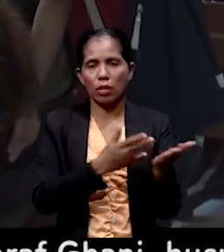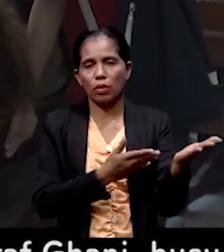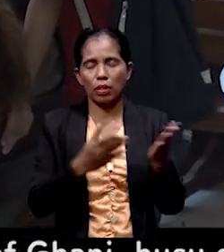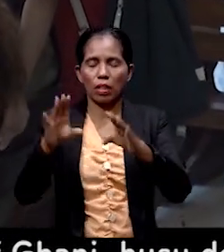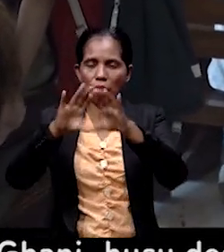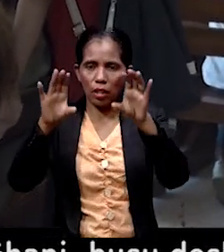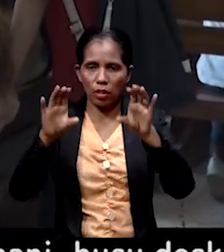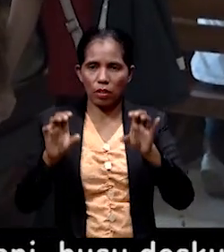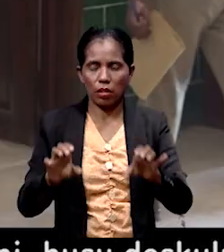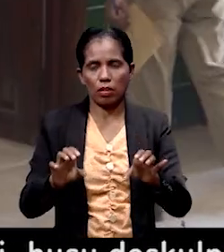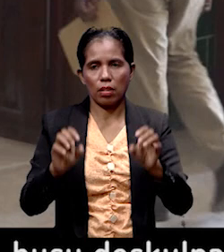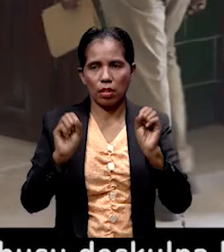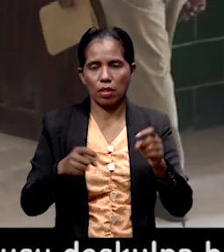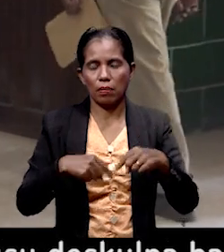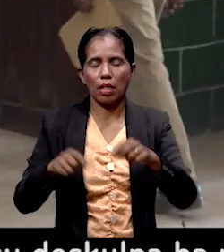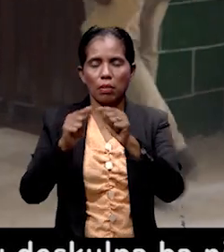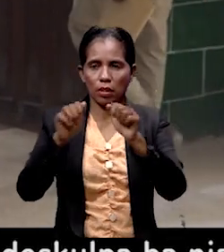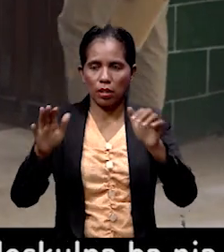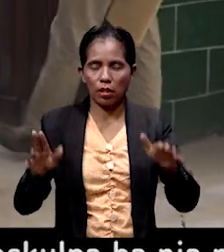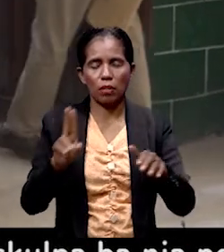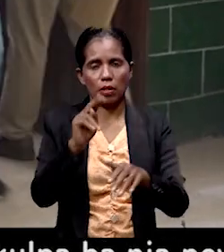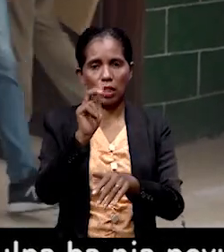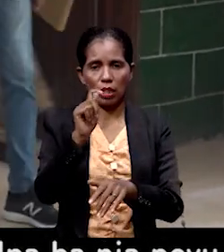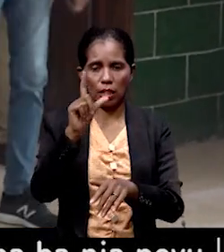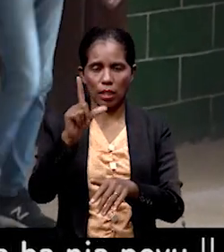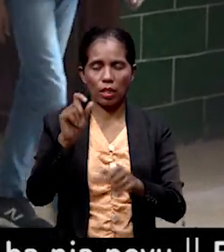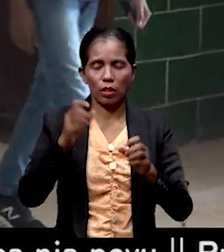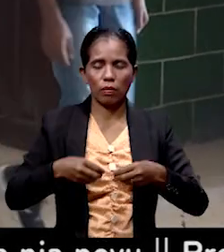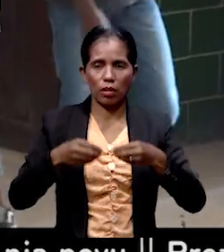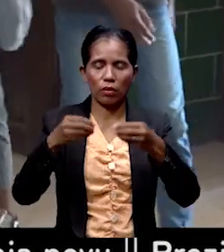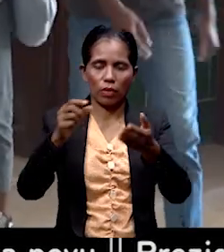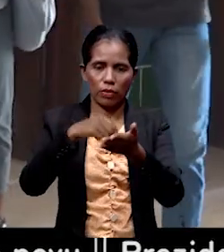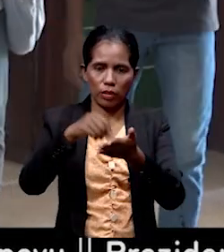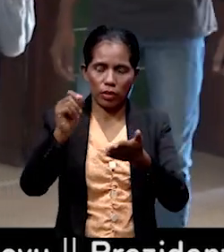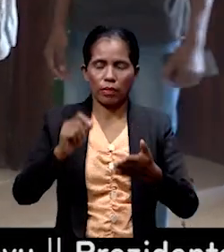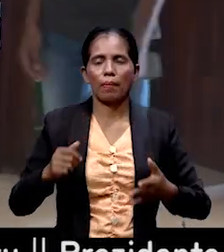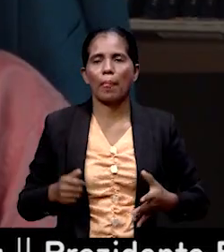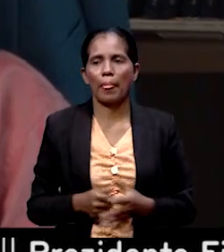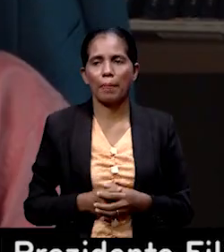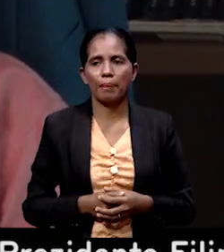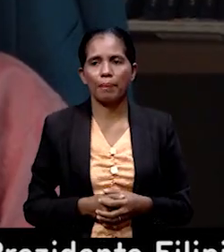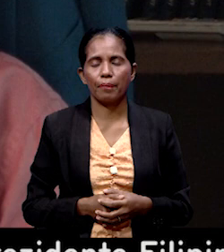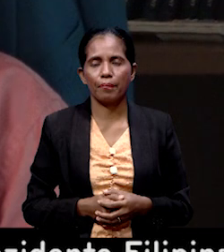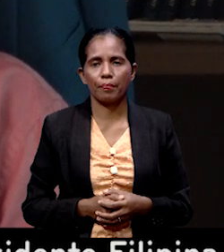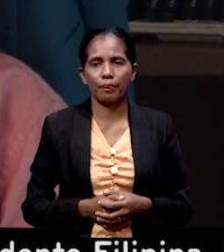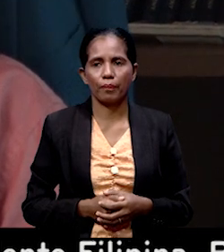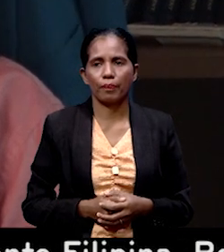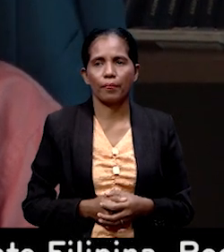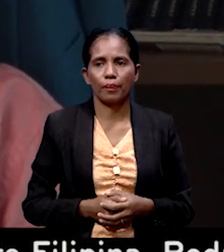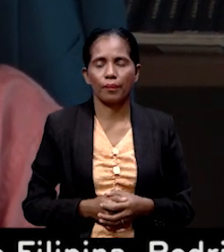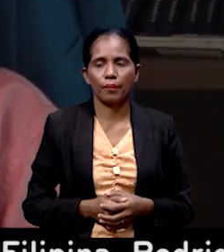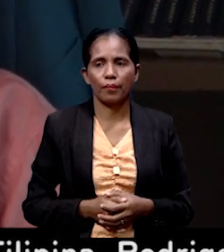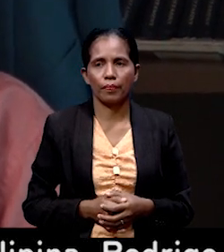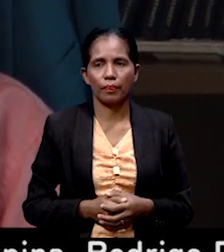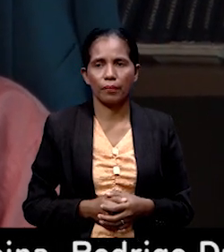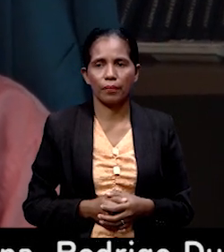kartaun planifikasaun ba ia administrasaun werinte eli o di bele fo vistu. Propina ne ma barakus ia